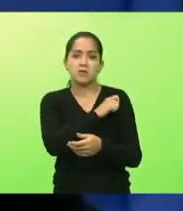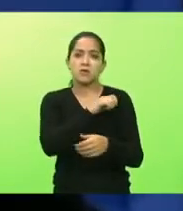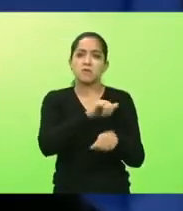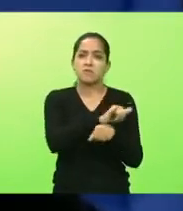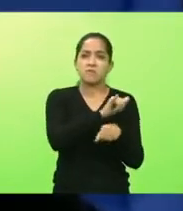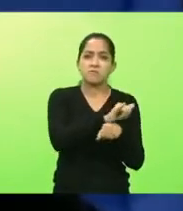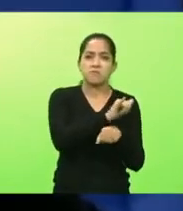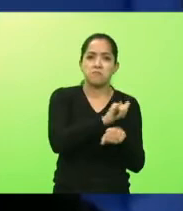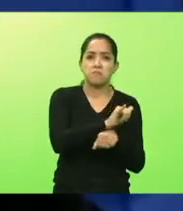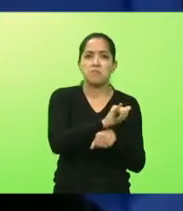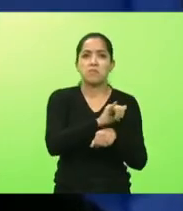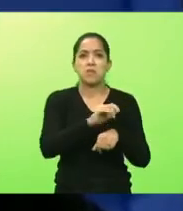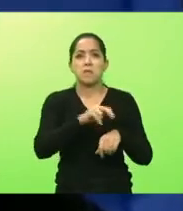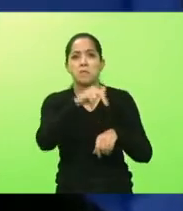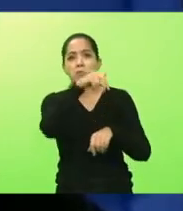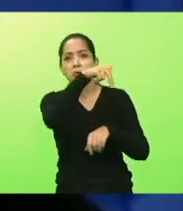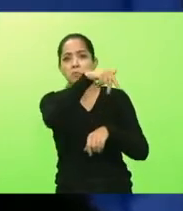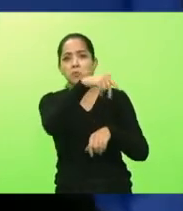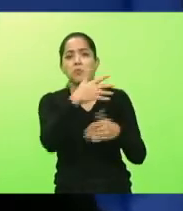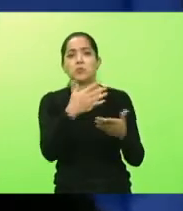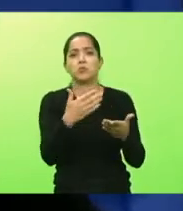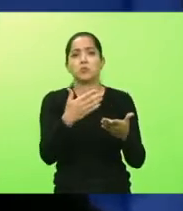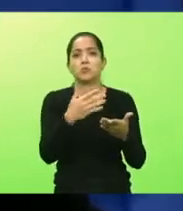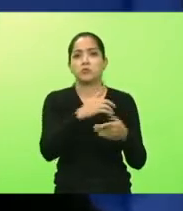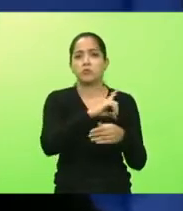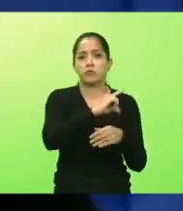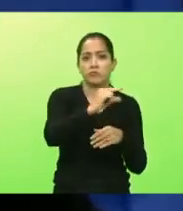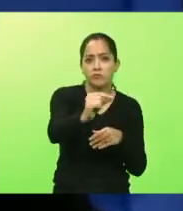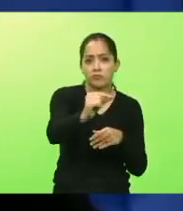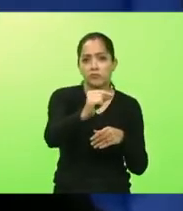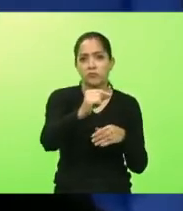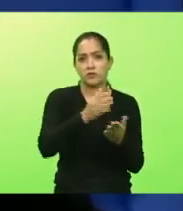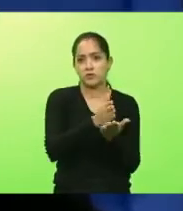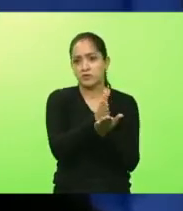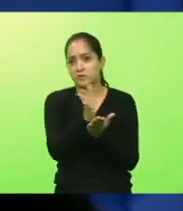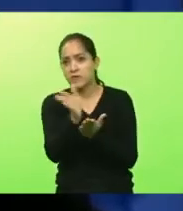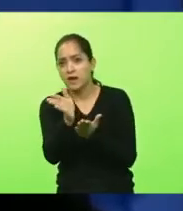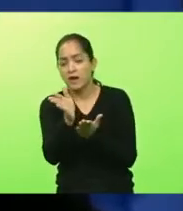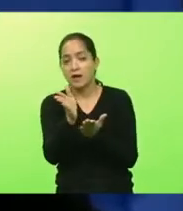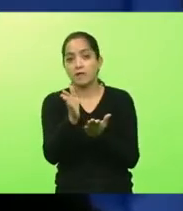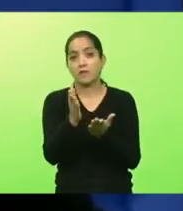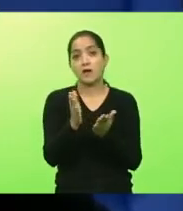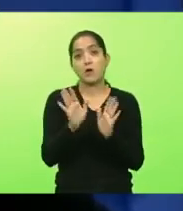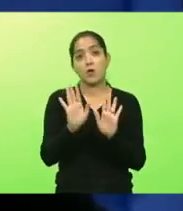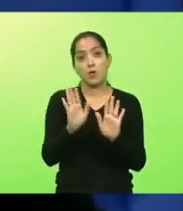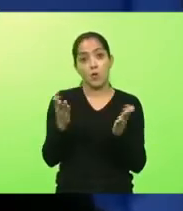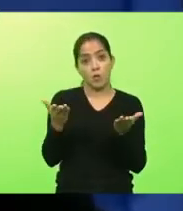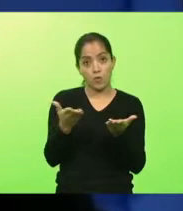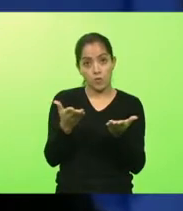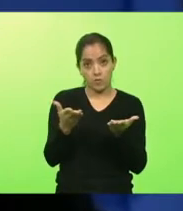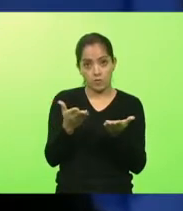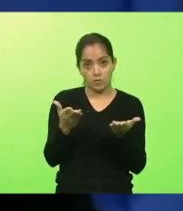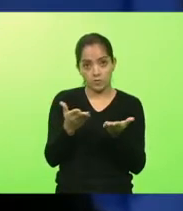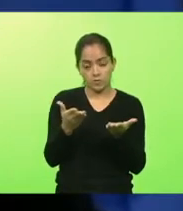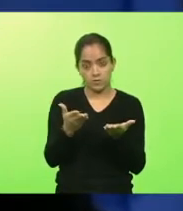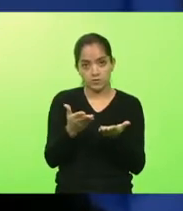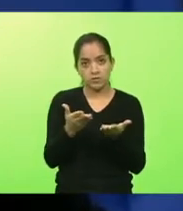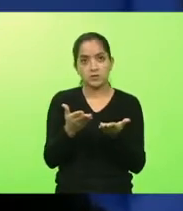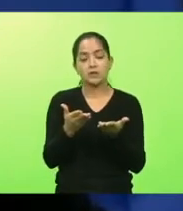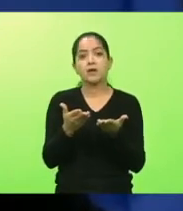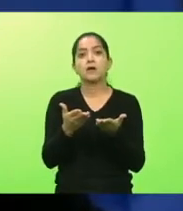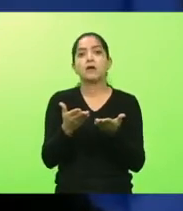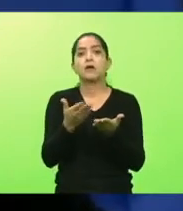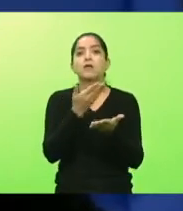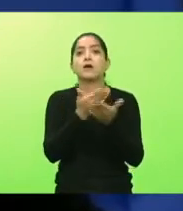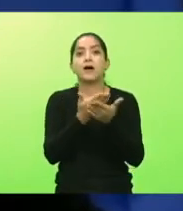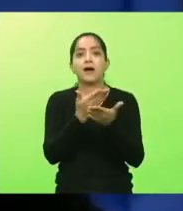pulando muro, não indo para a aula, dando desculpas, hoje eles colocam nesse ensino à distância